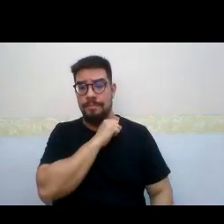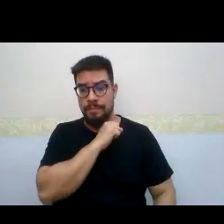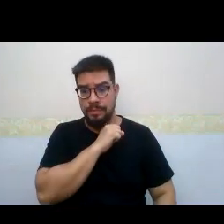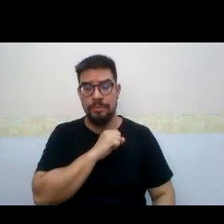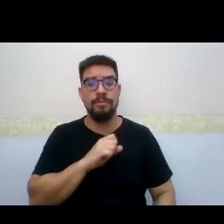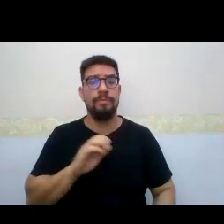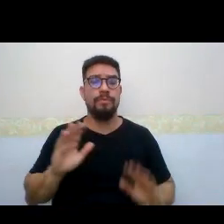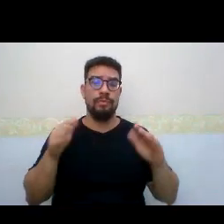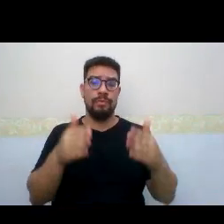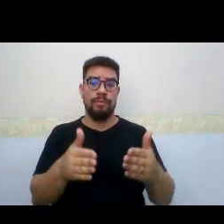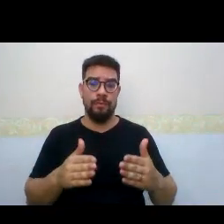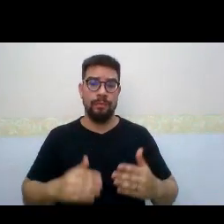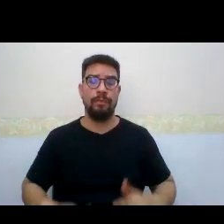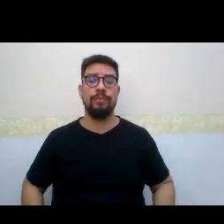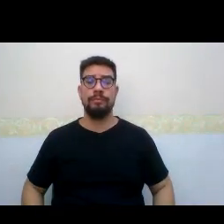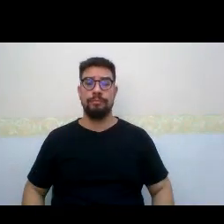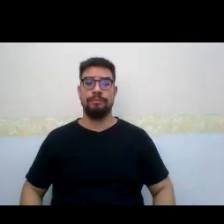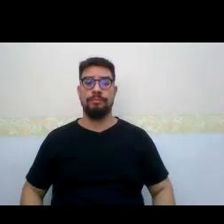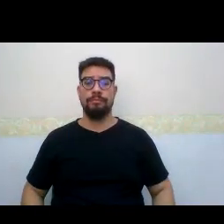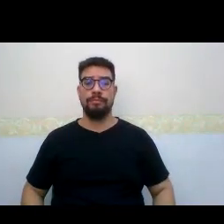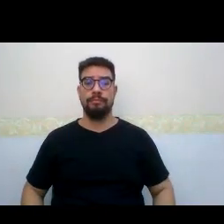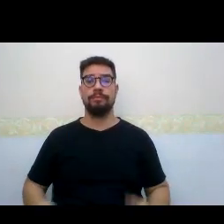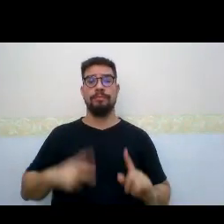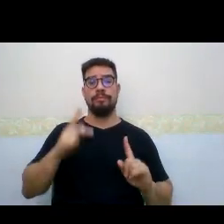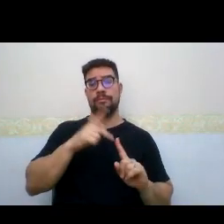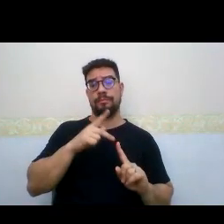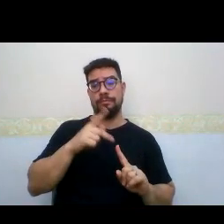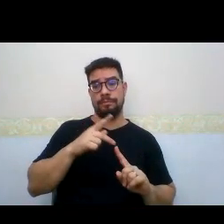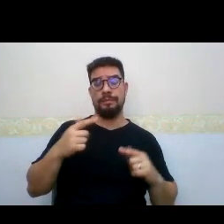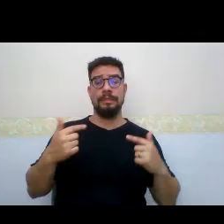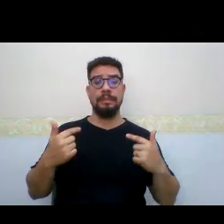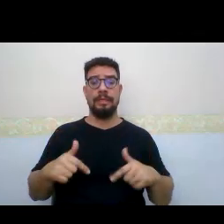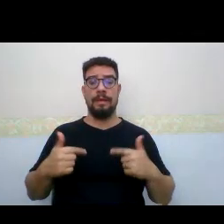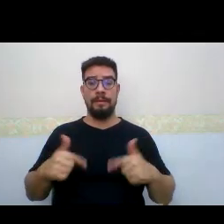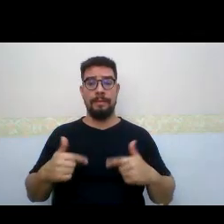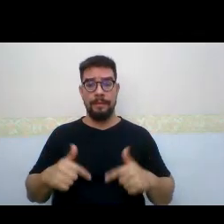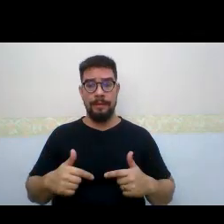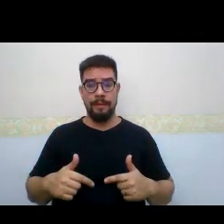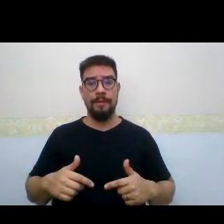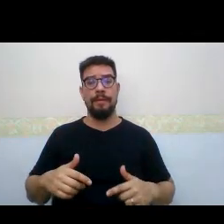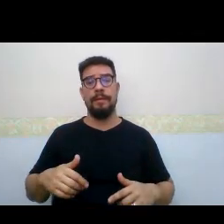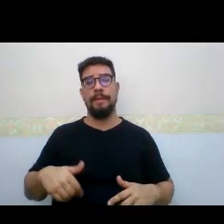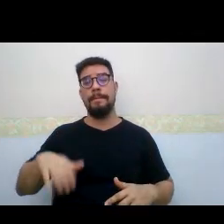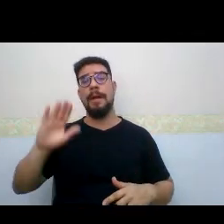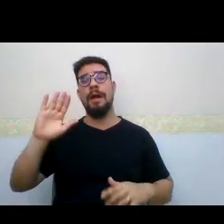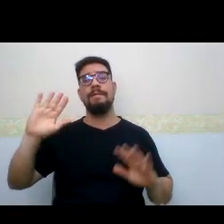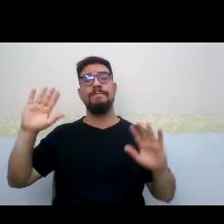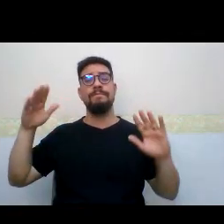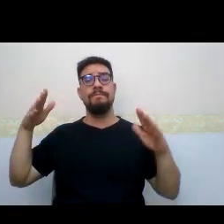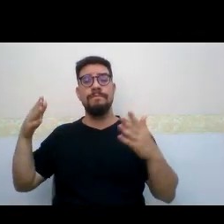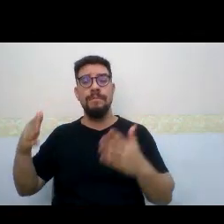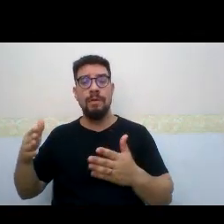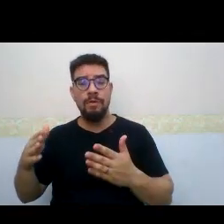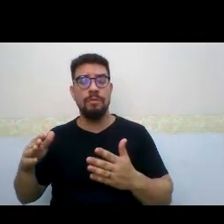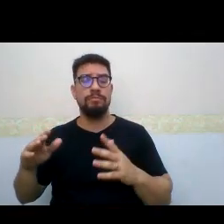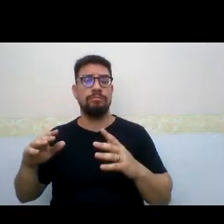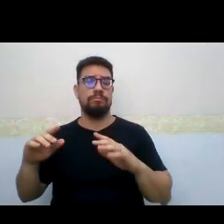trabalhar, tá? O plano de trabalho, ele é mais dedicado, mais